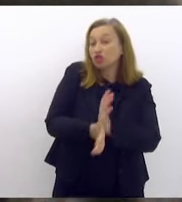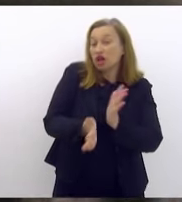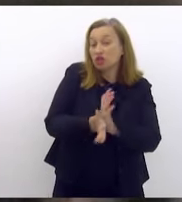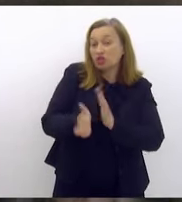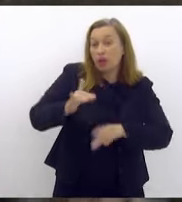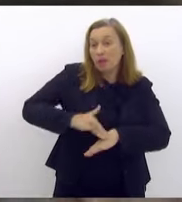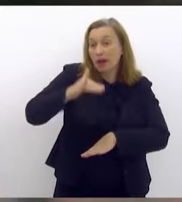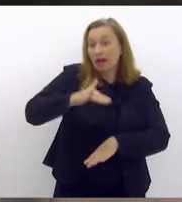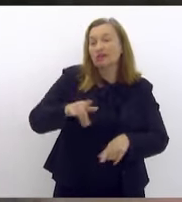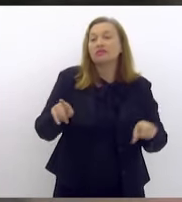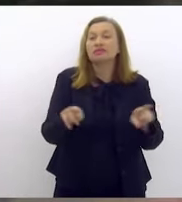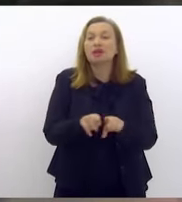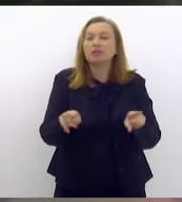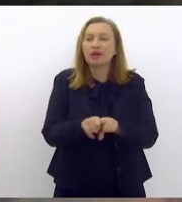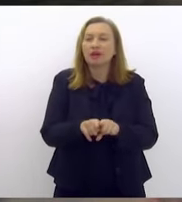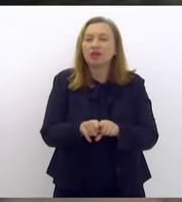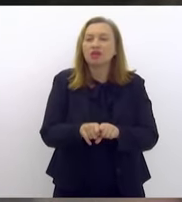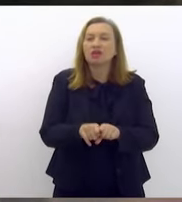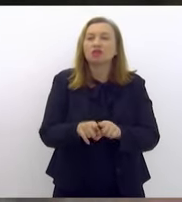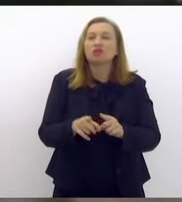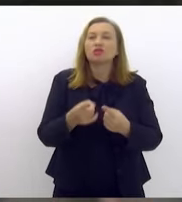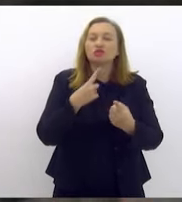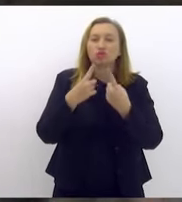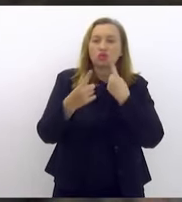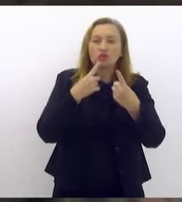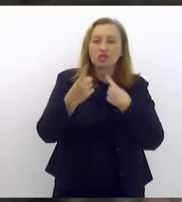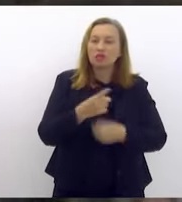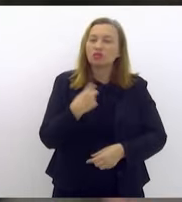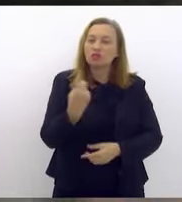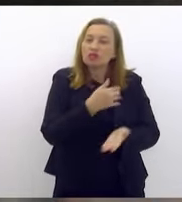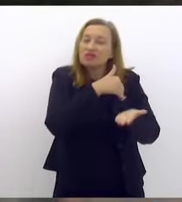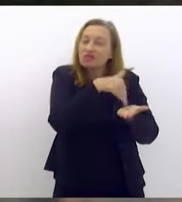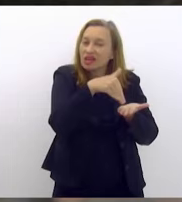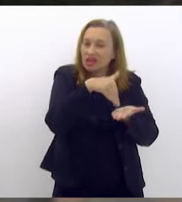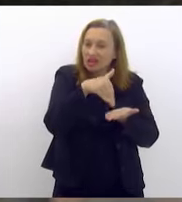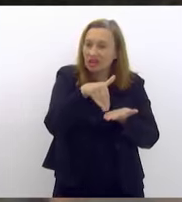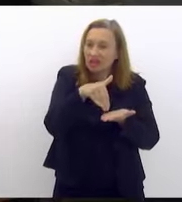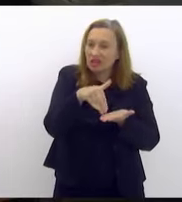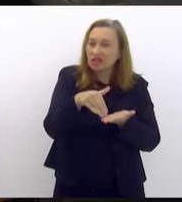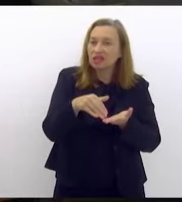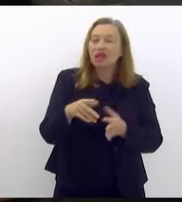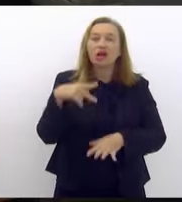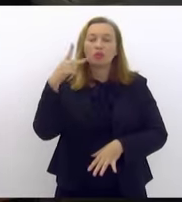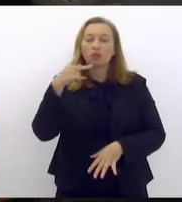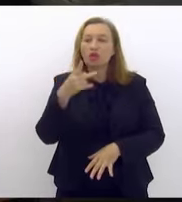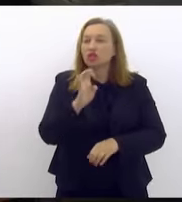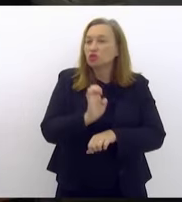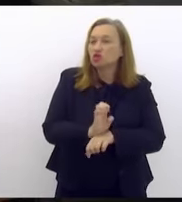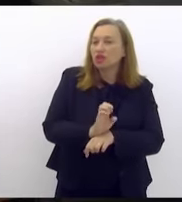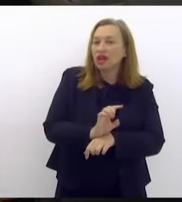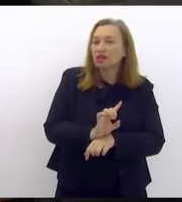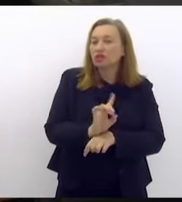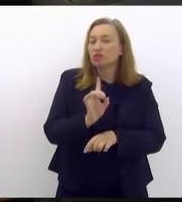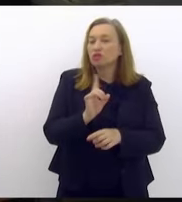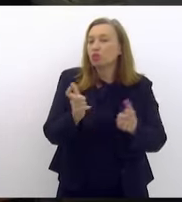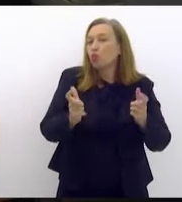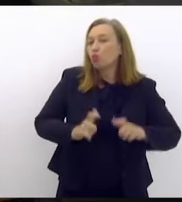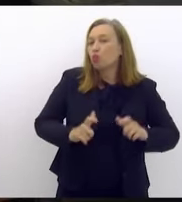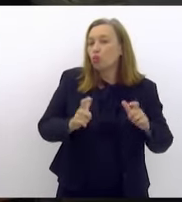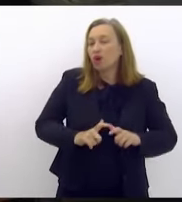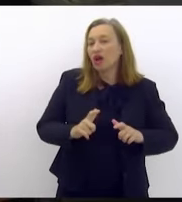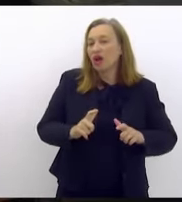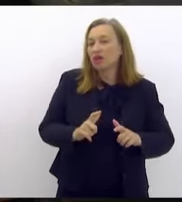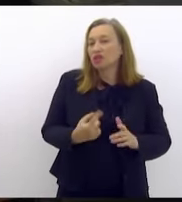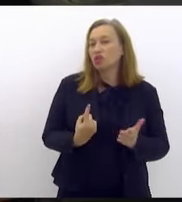É também um debate nosso de secretarias, né, a política do Estado não ser o local de